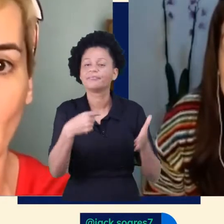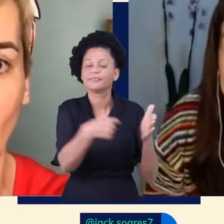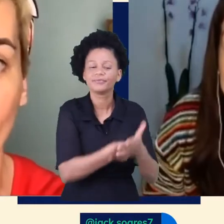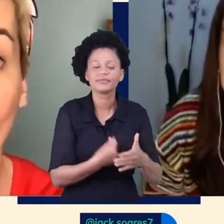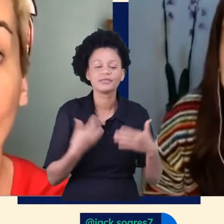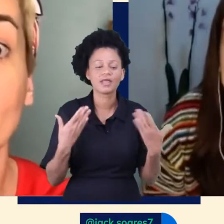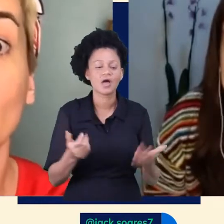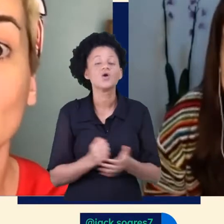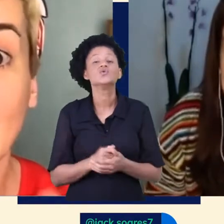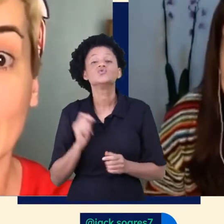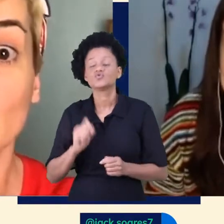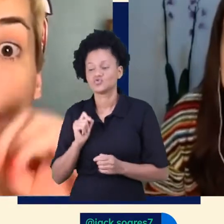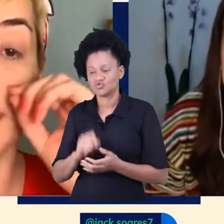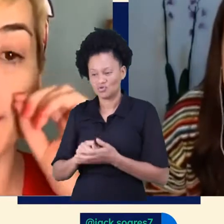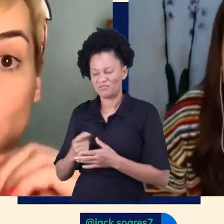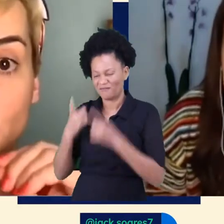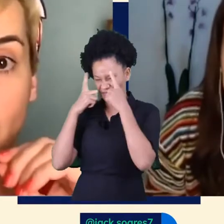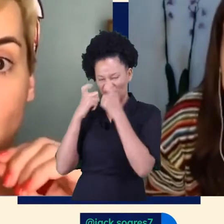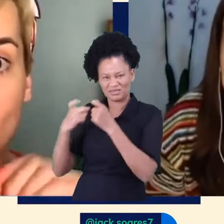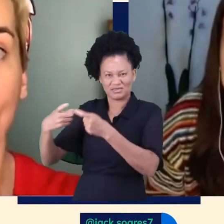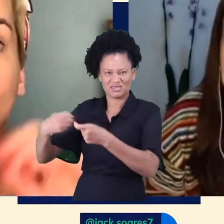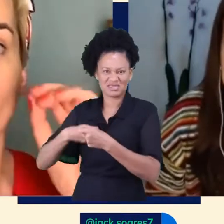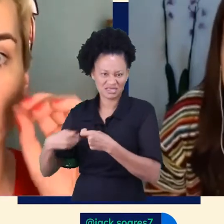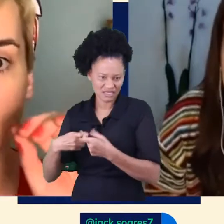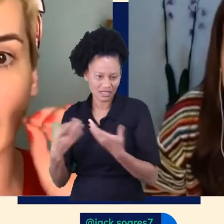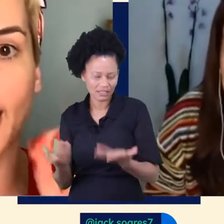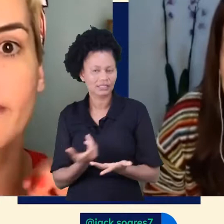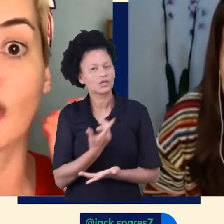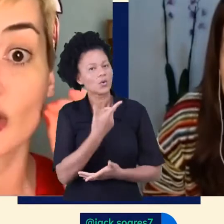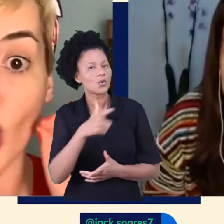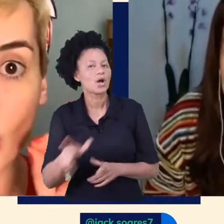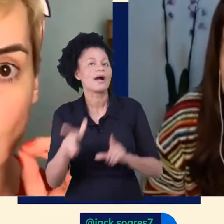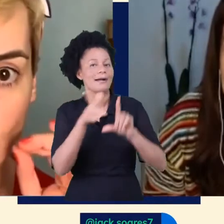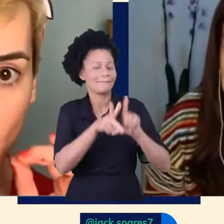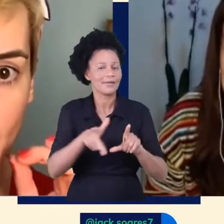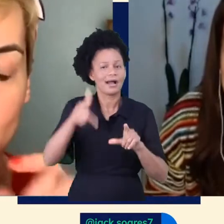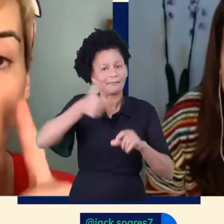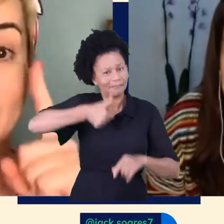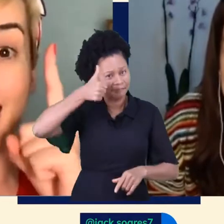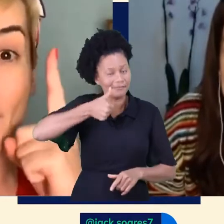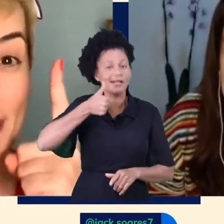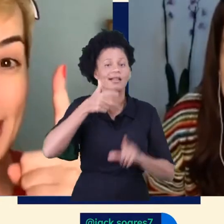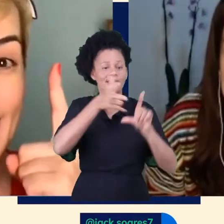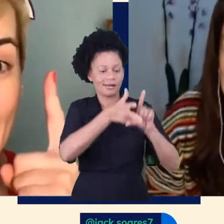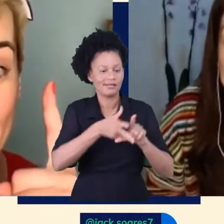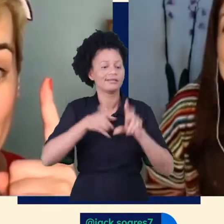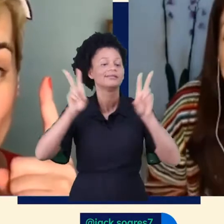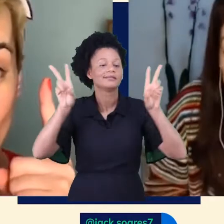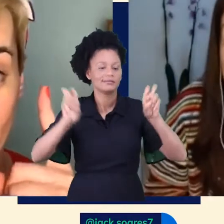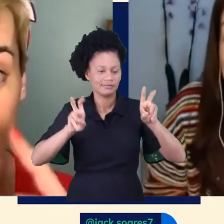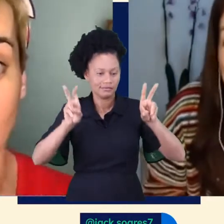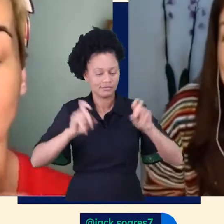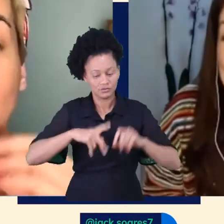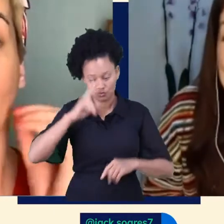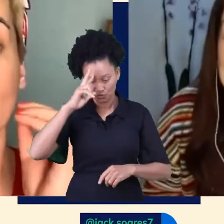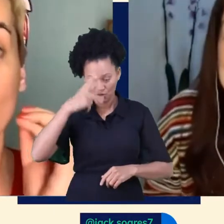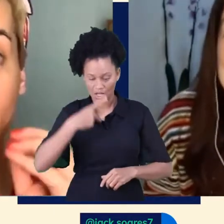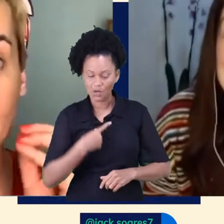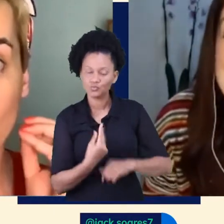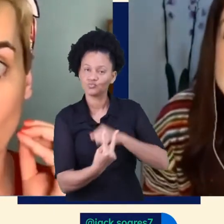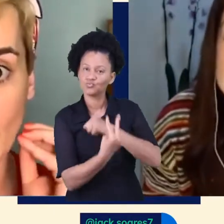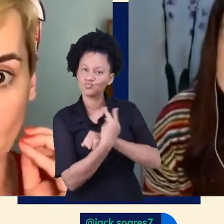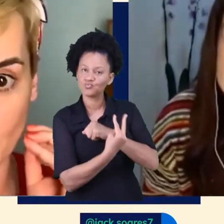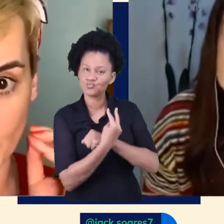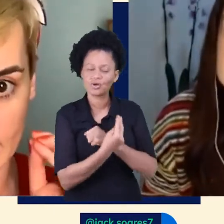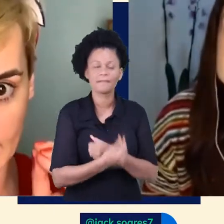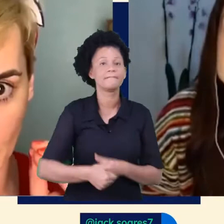vai rolar. Perguntaram sobre abuso sexual, vamos fazer uma live só sobre isso, mas a primeira live que a gente fez é